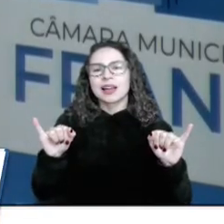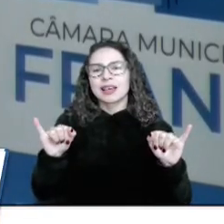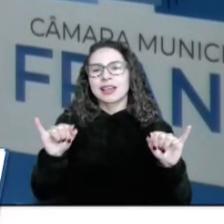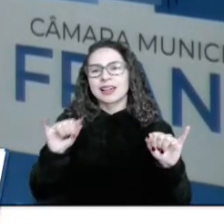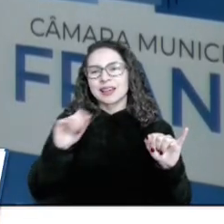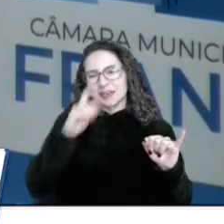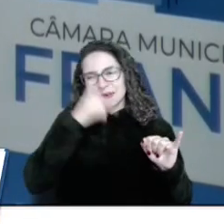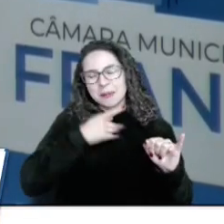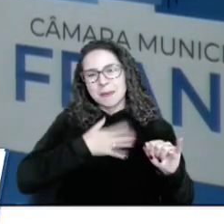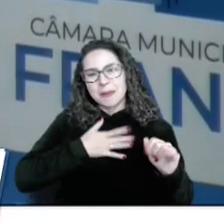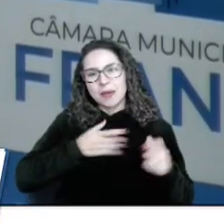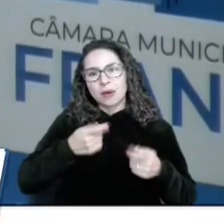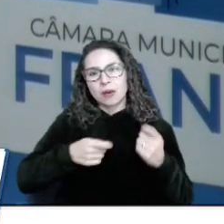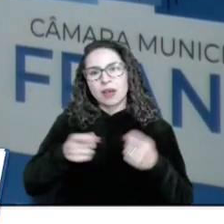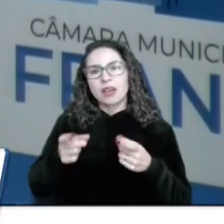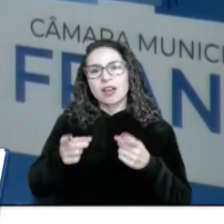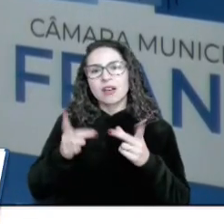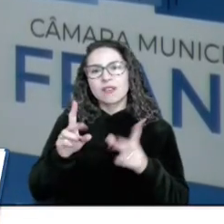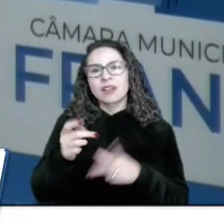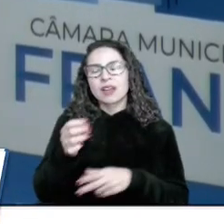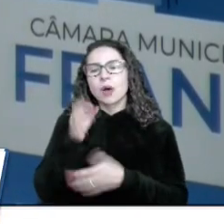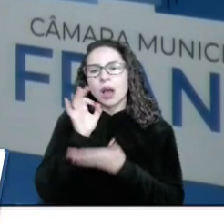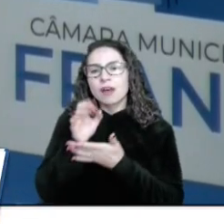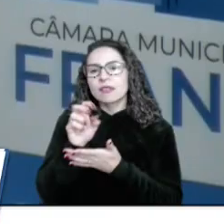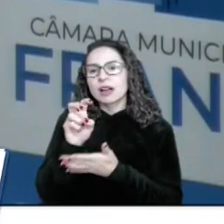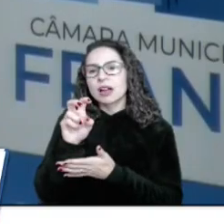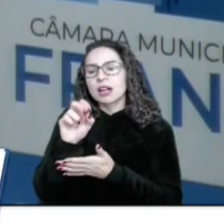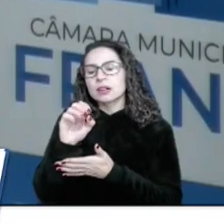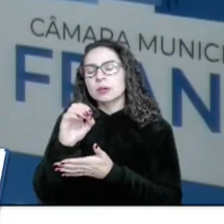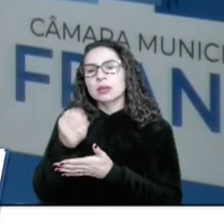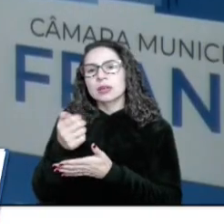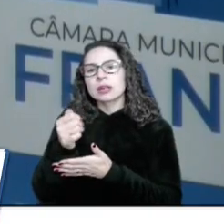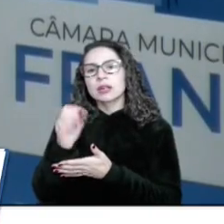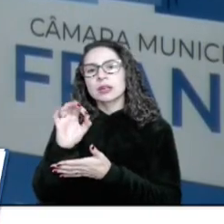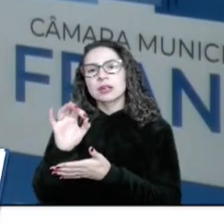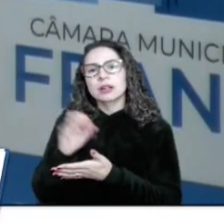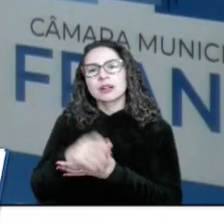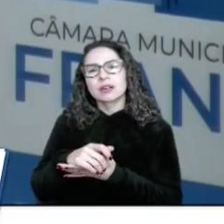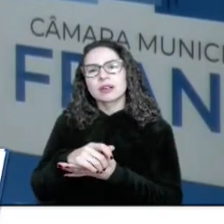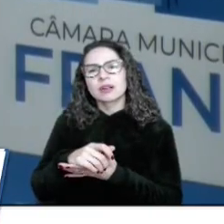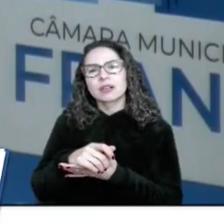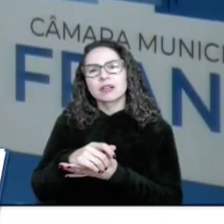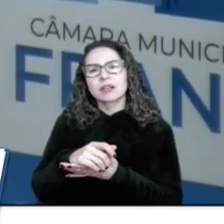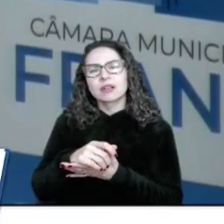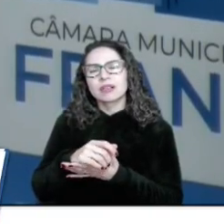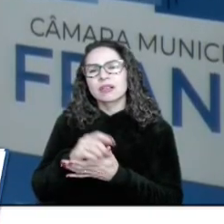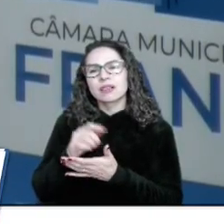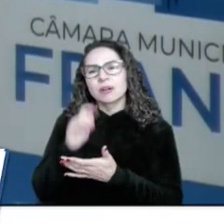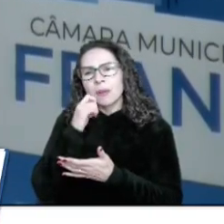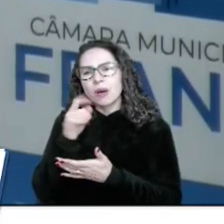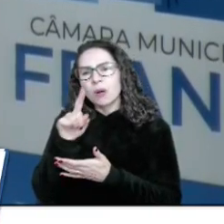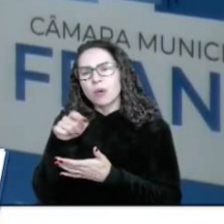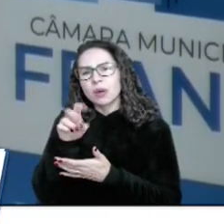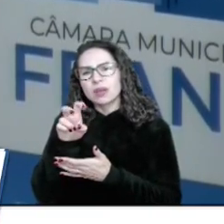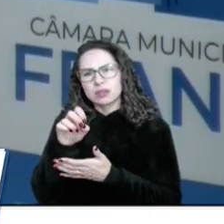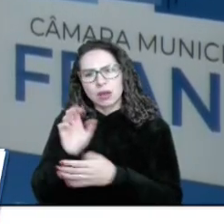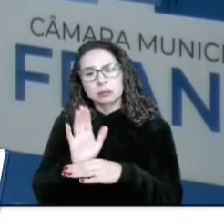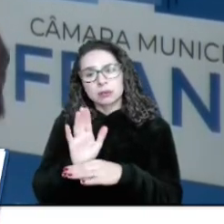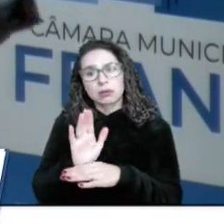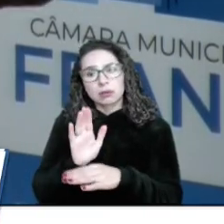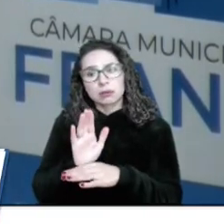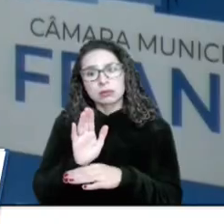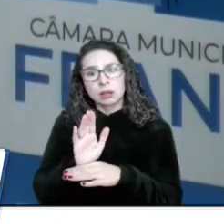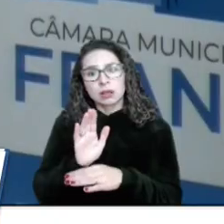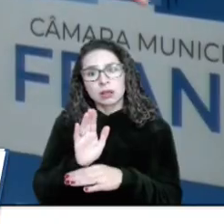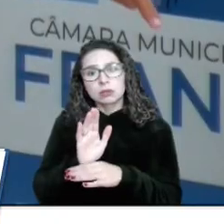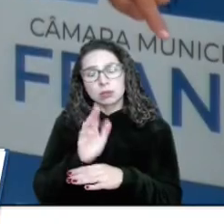Eu vendo café a 50 centavos. Eu vendo um pão com manteiga por uns 50, que ajuda. Acaba ajudando aquele,